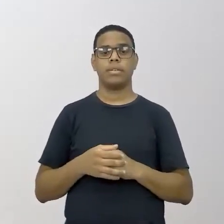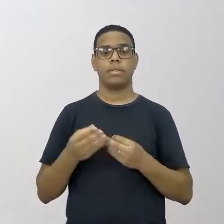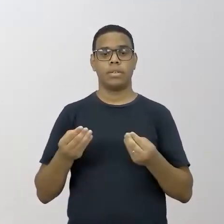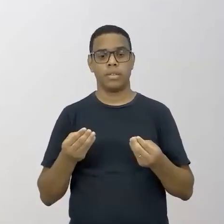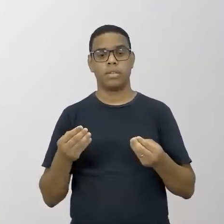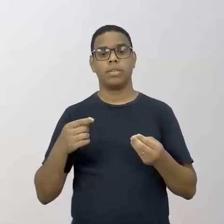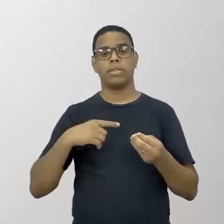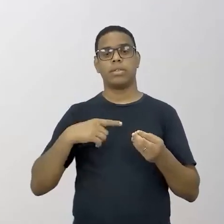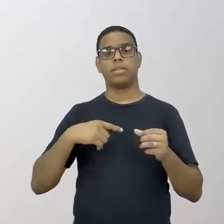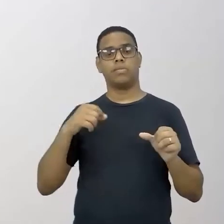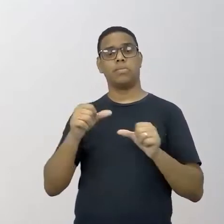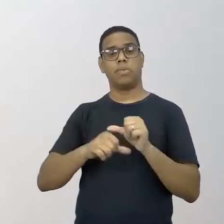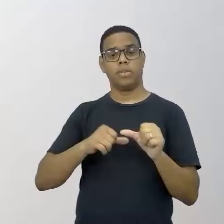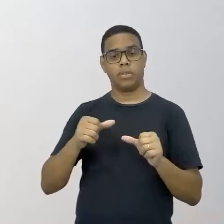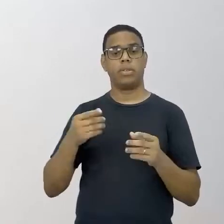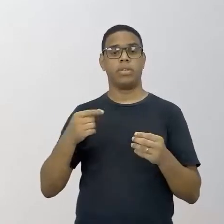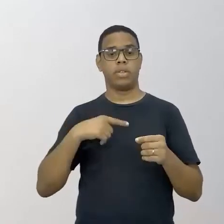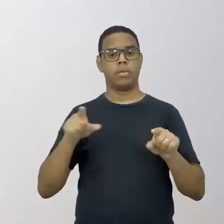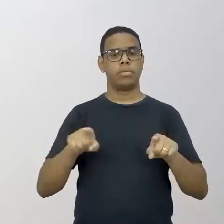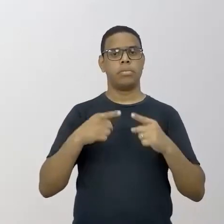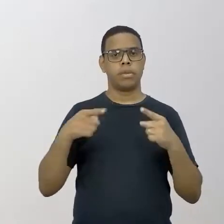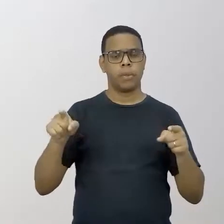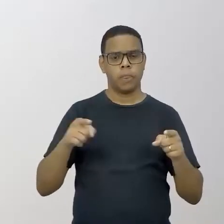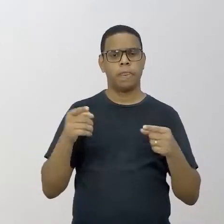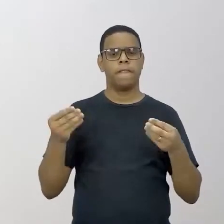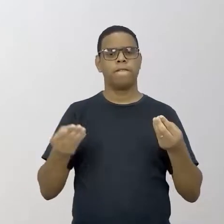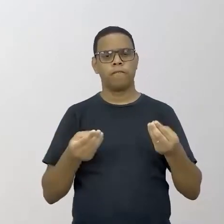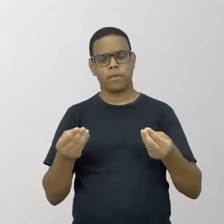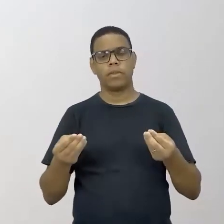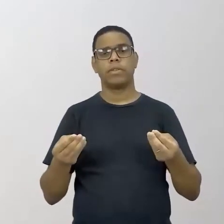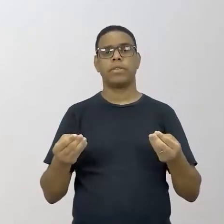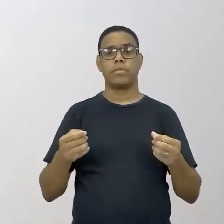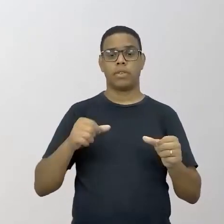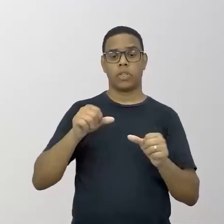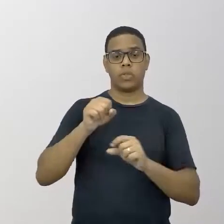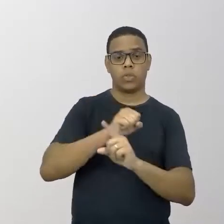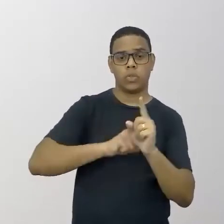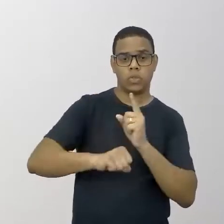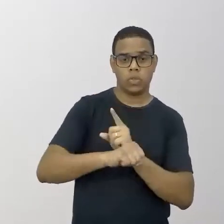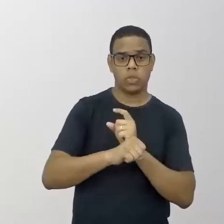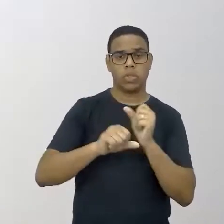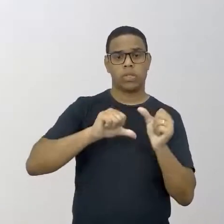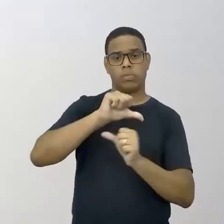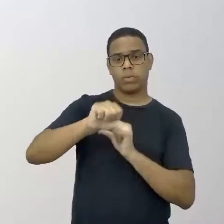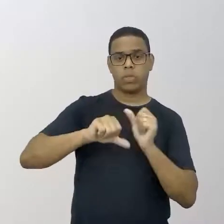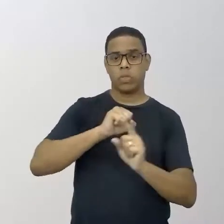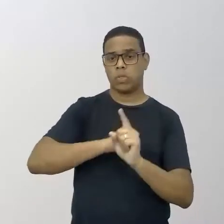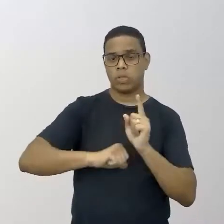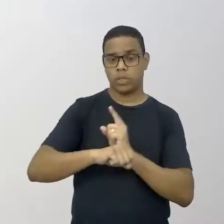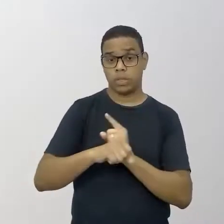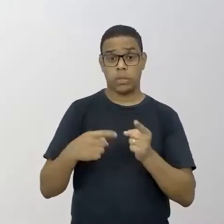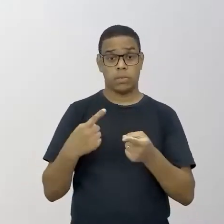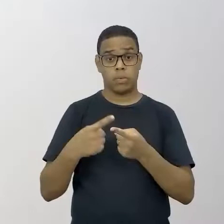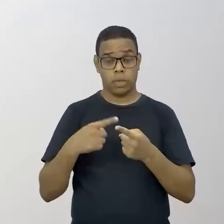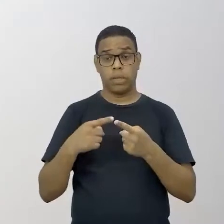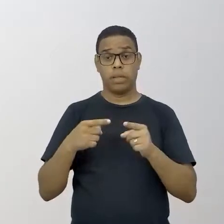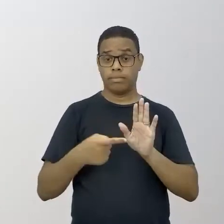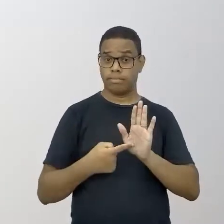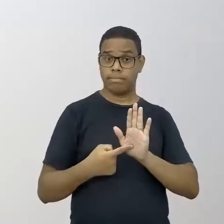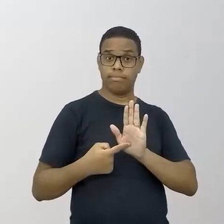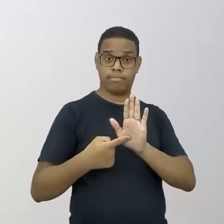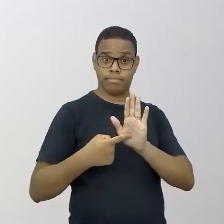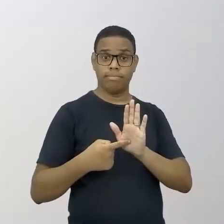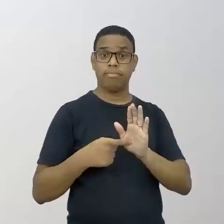o deslocamento musical, o deslocamento social, a mudança social, porque aquela peça dele